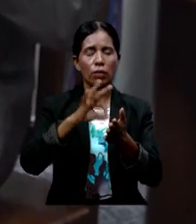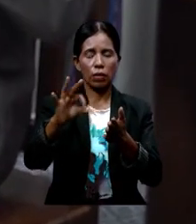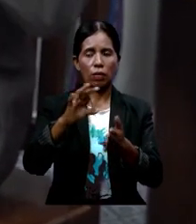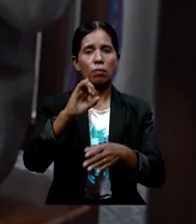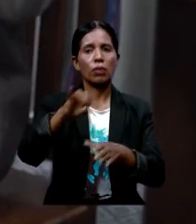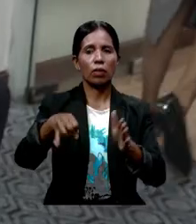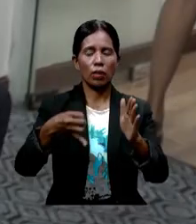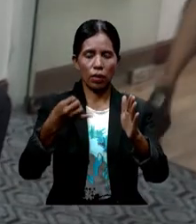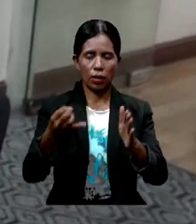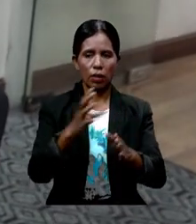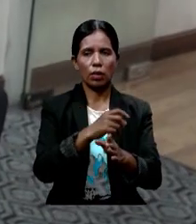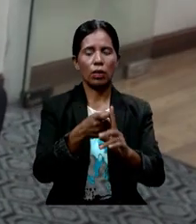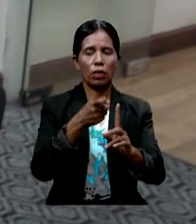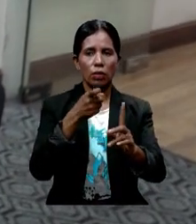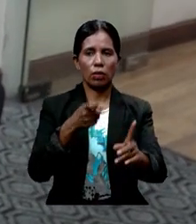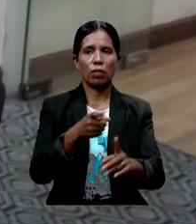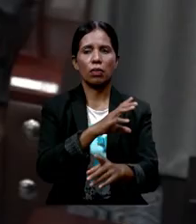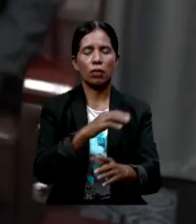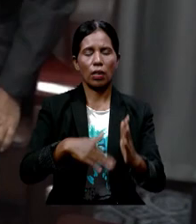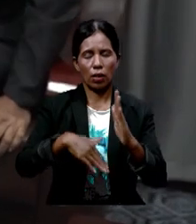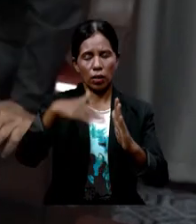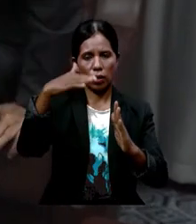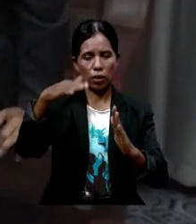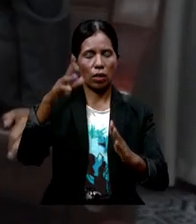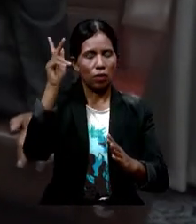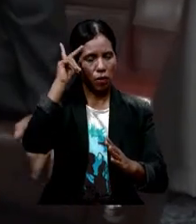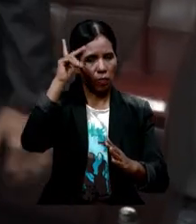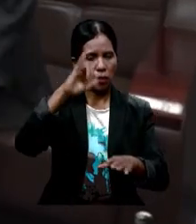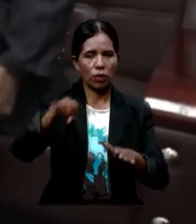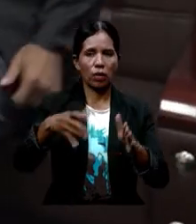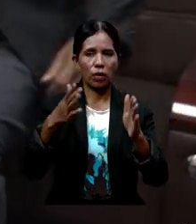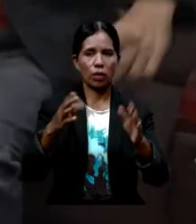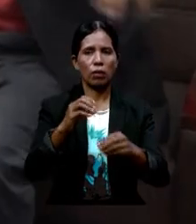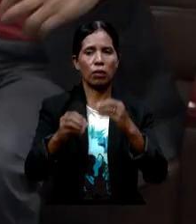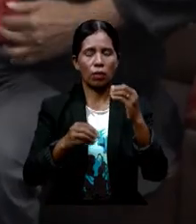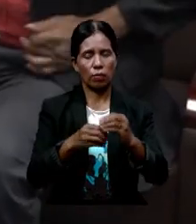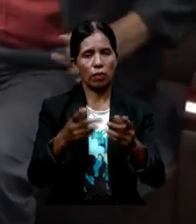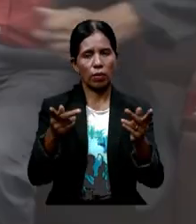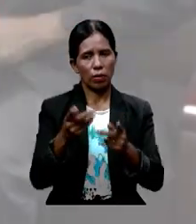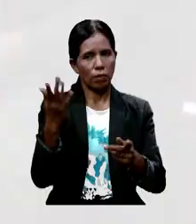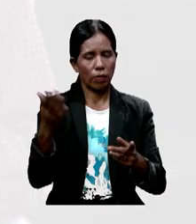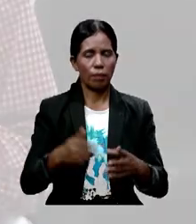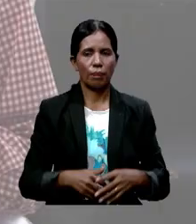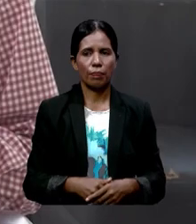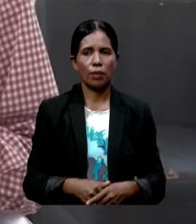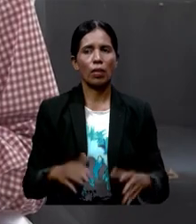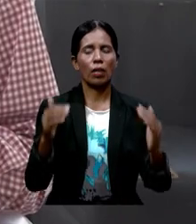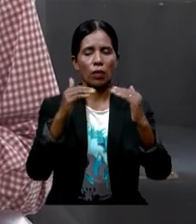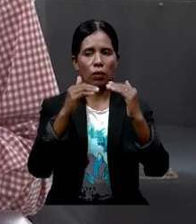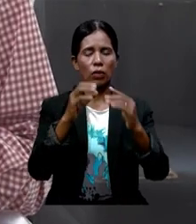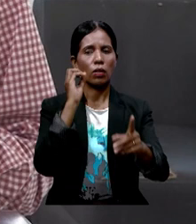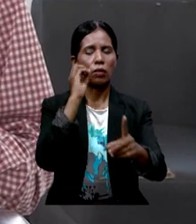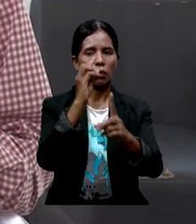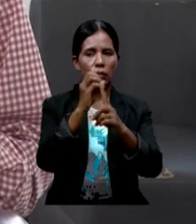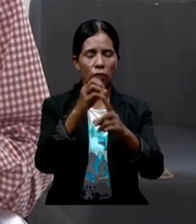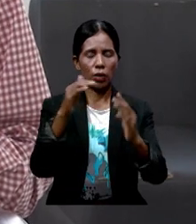e a área de segurança, o de assai conhecimento jornalista siranian e a área refere. Encontro, objetivo encontro, né,